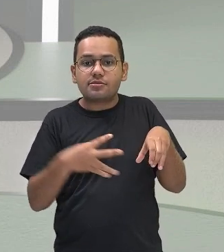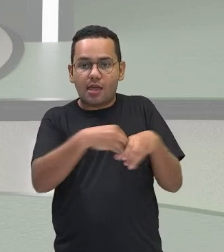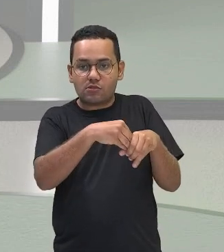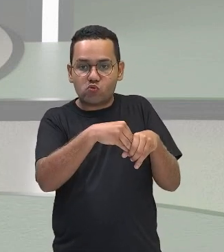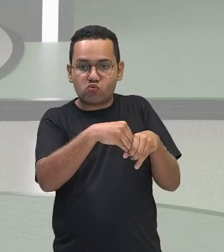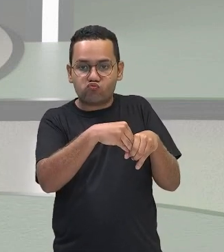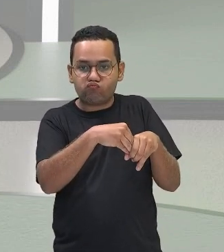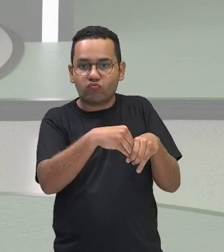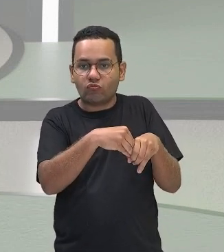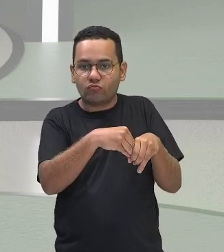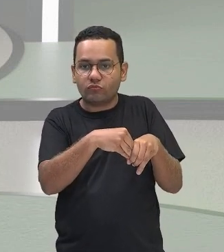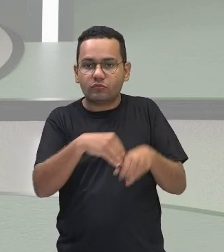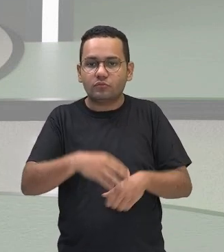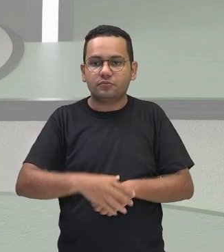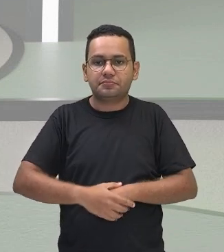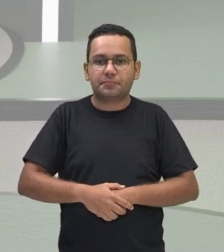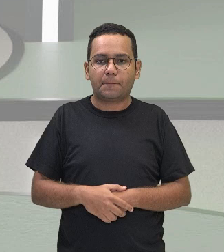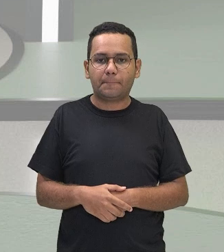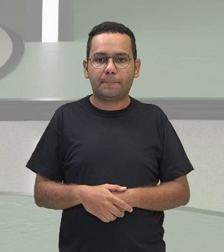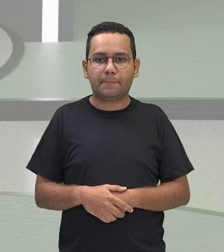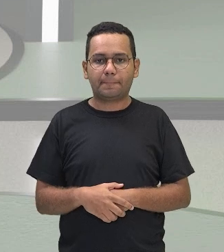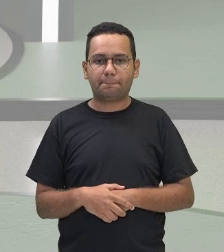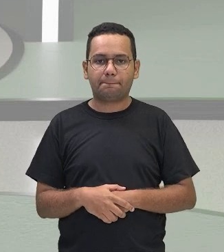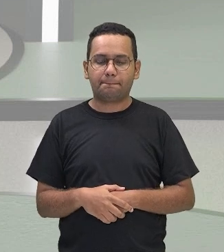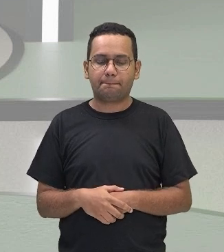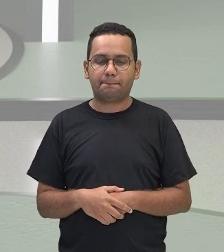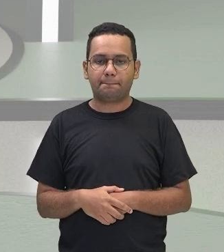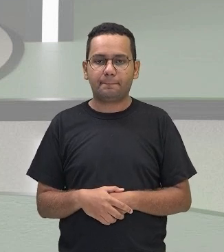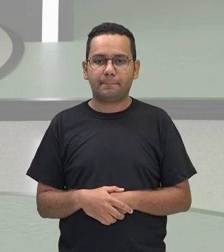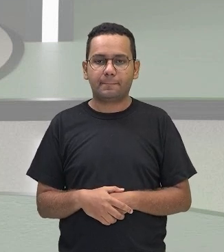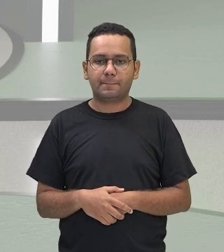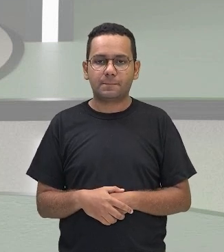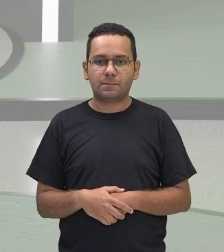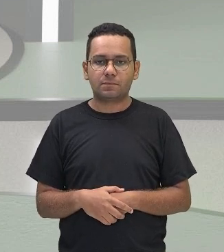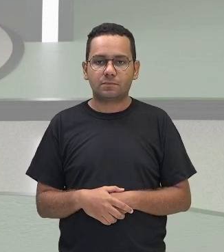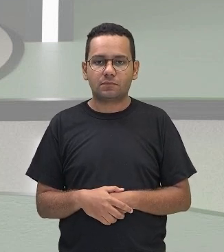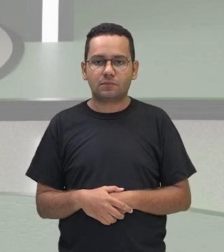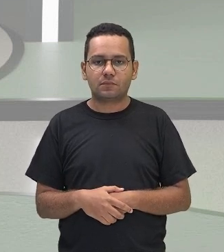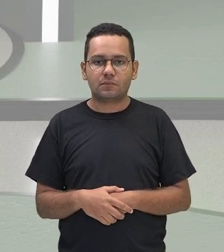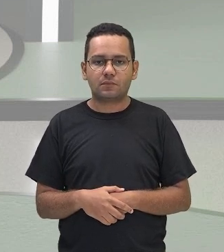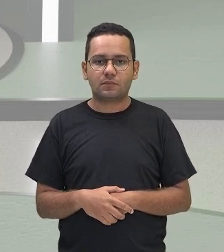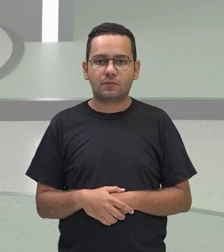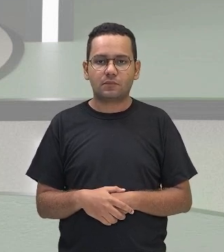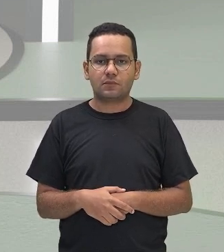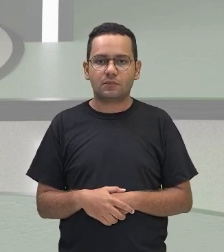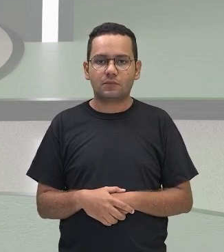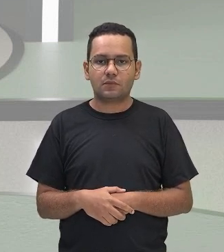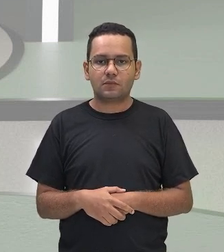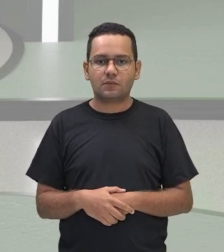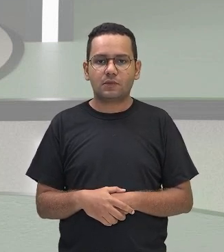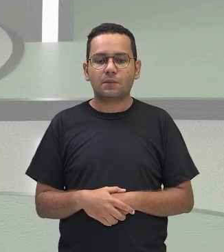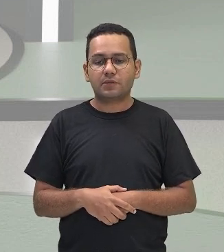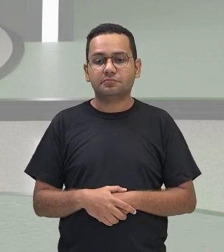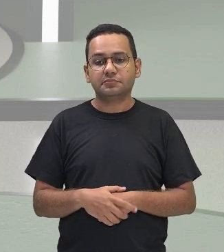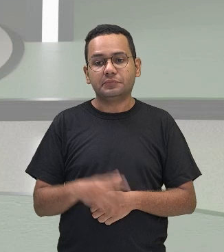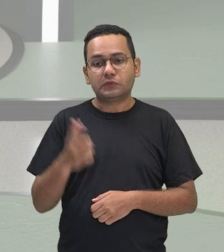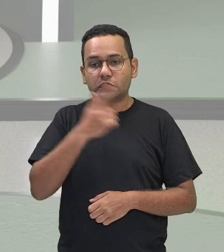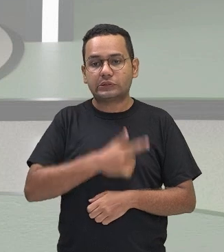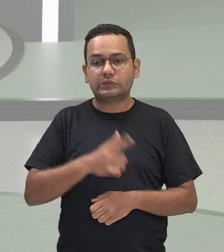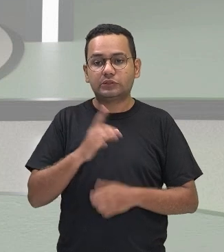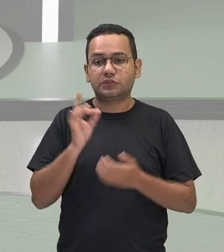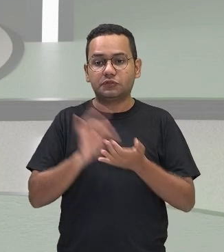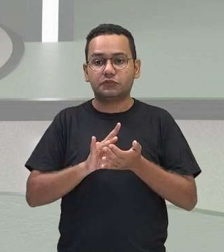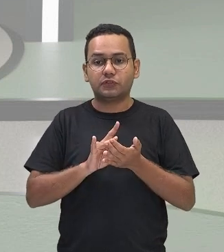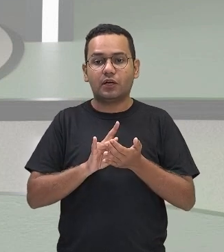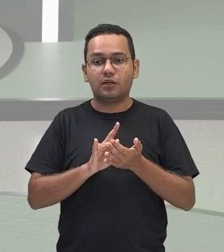né? Vai ter que inserir no órgão, no canal genital feminino, para que ele possa realizar o seu efeito. E aí ele vai liberar,